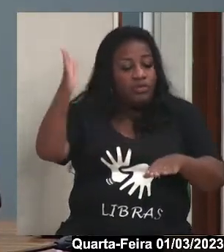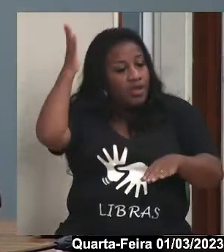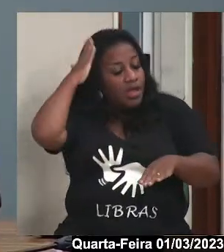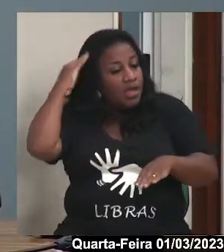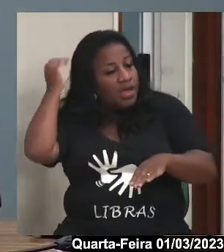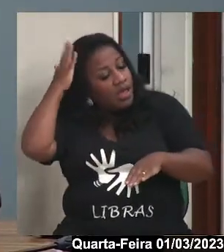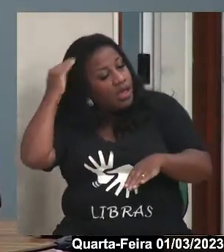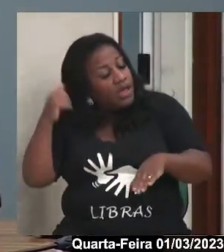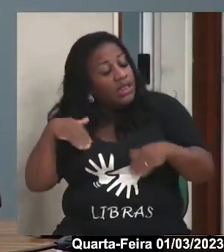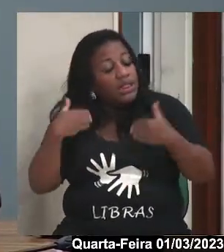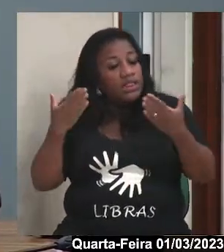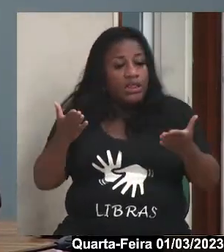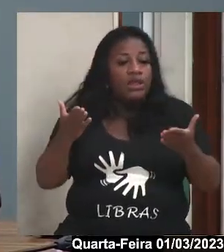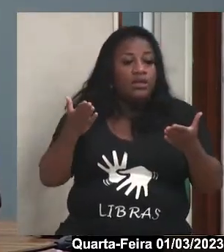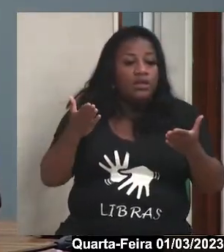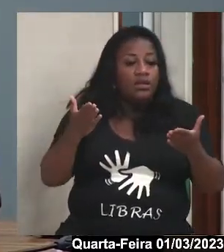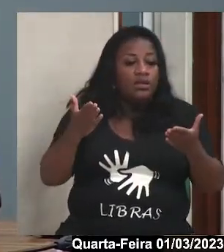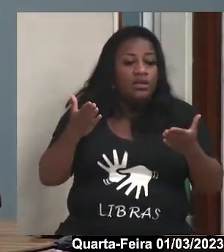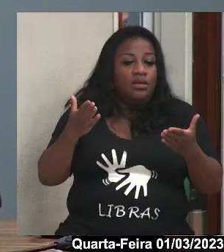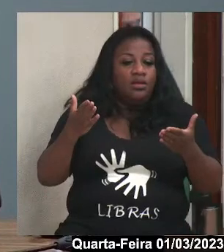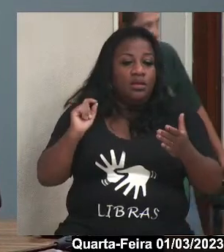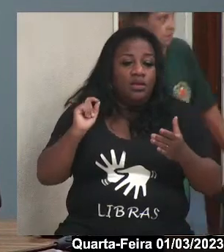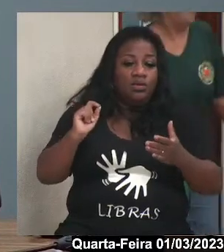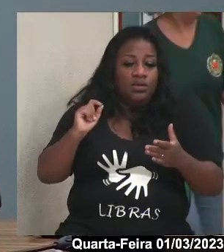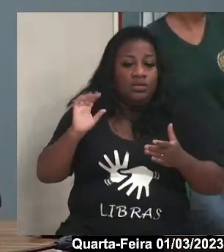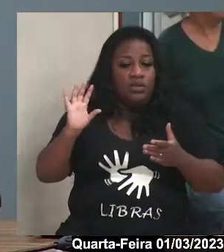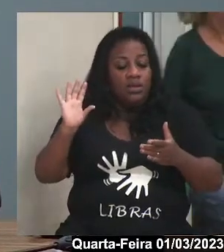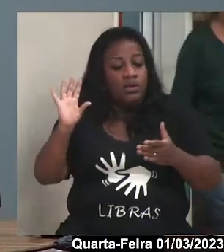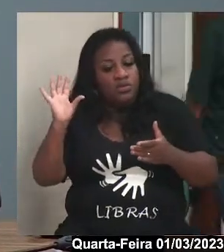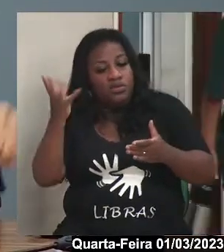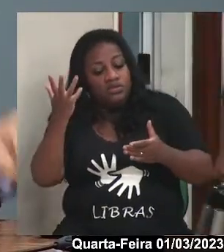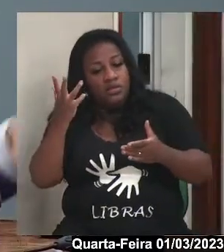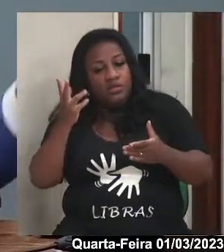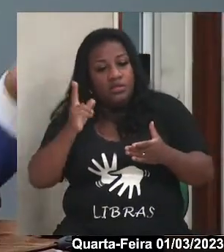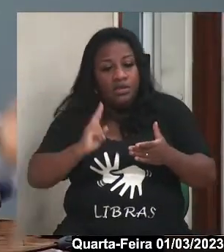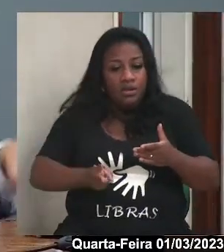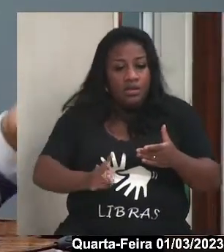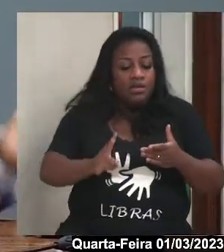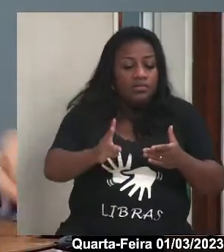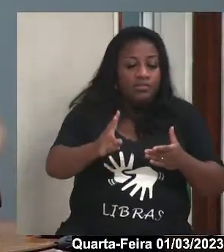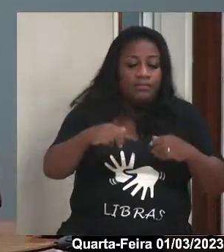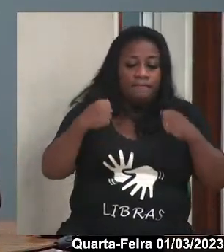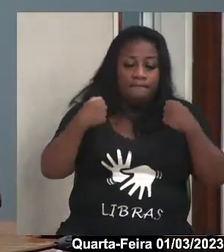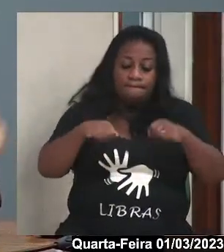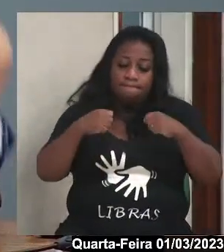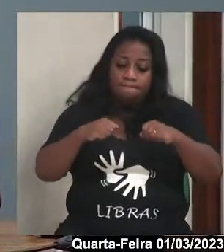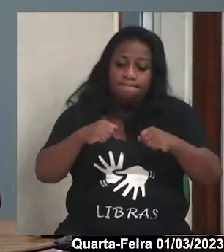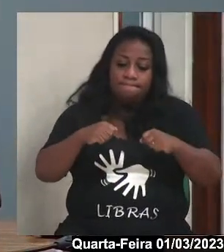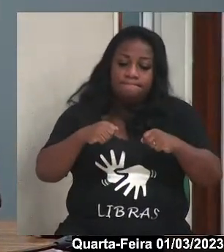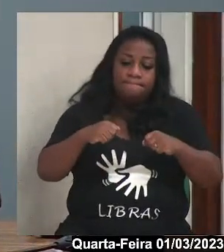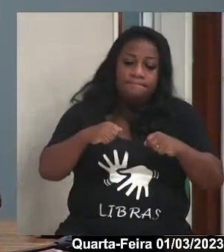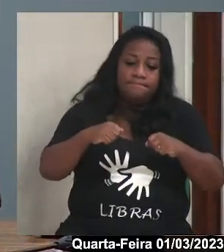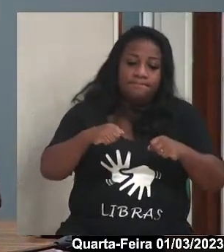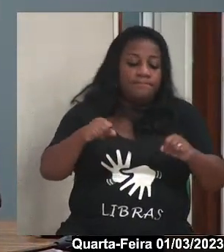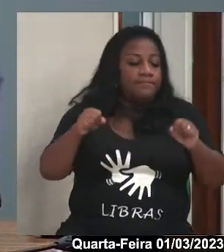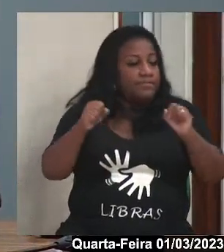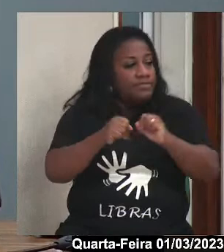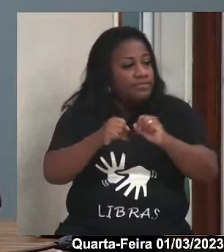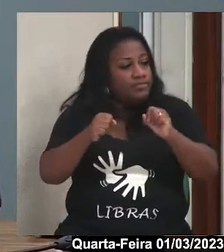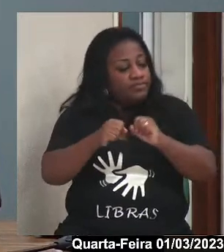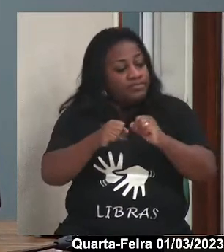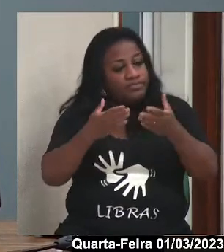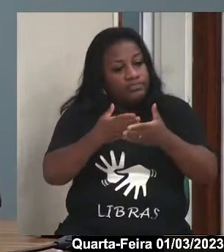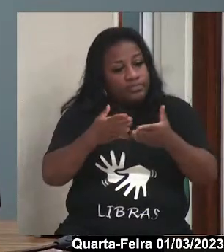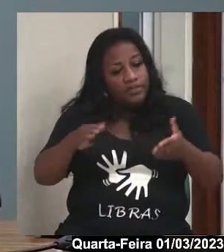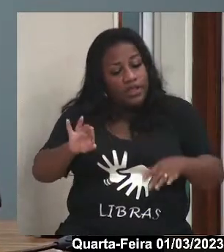na cabeça e deixava. Então, o recurso foi empregado. Agora, todas as vezes que precisar trocar, vai trocar, porque graças a